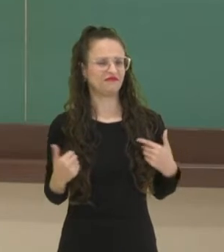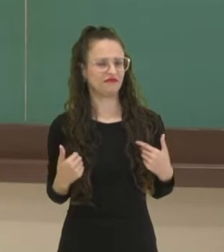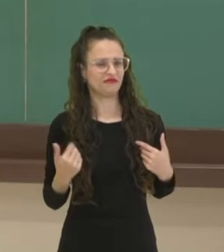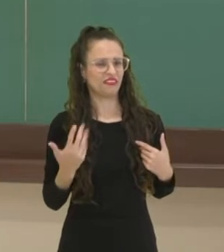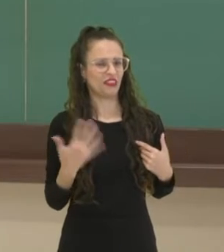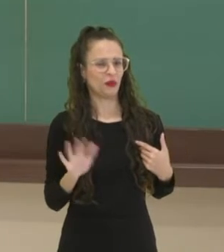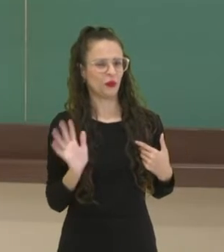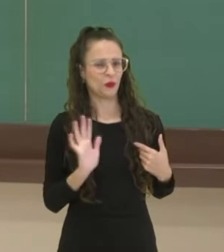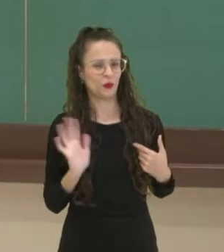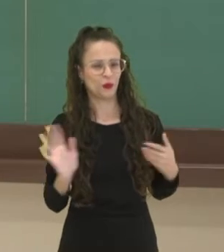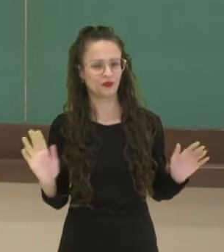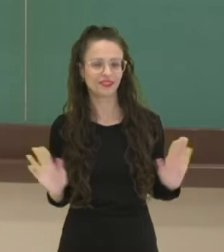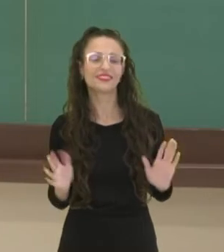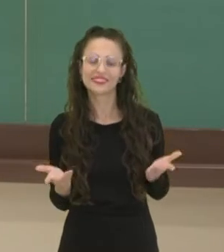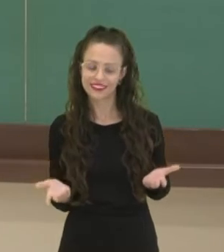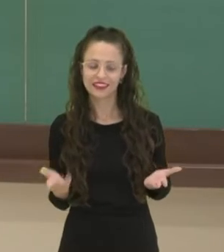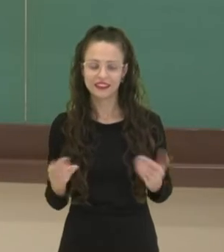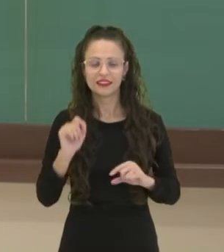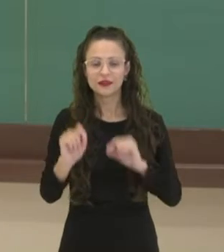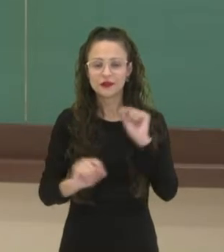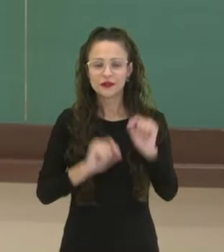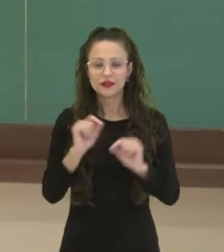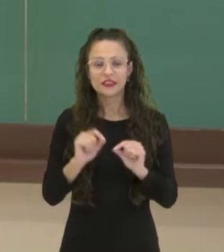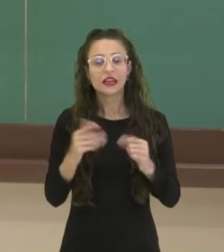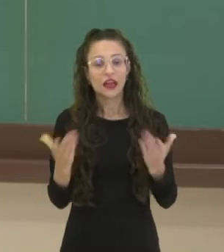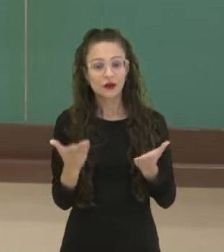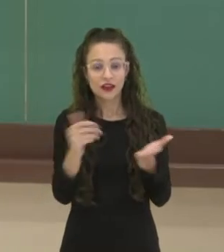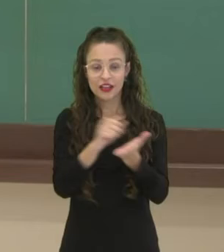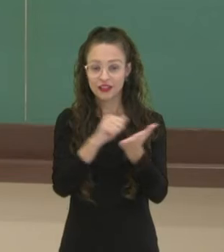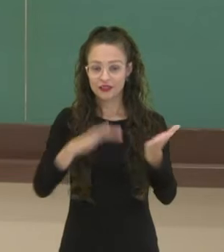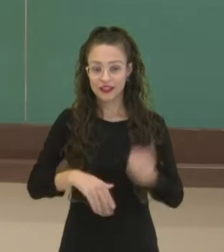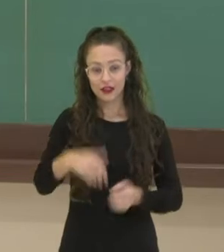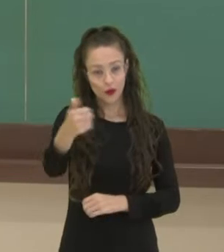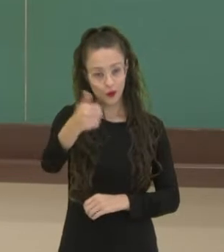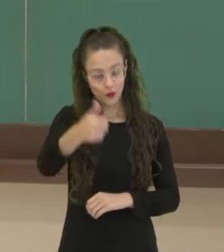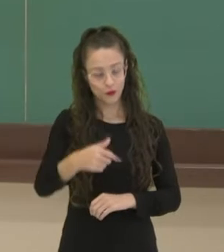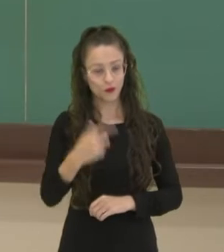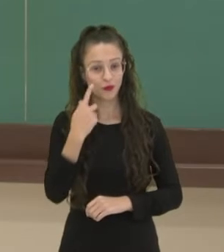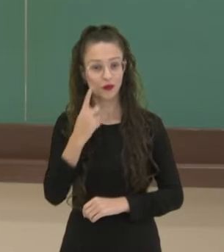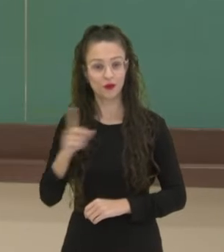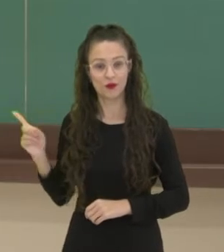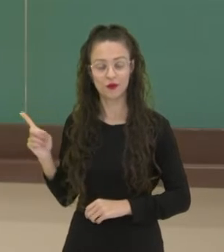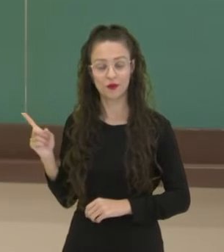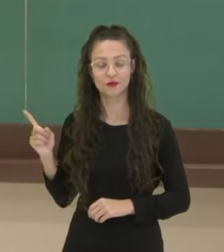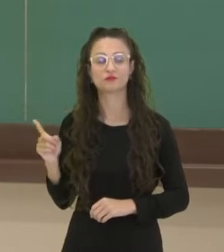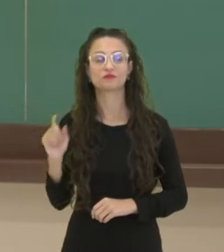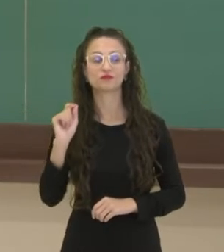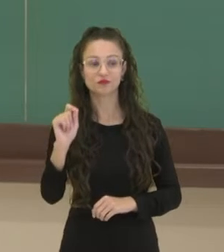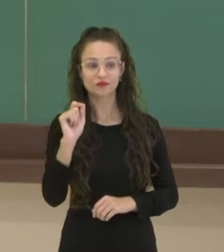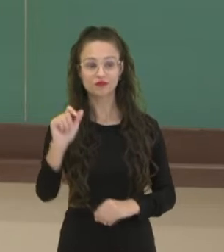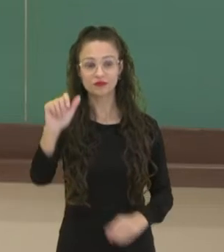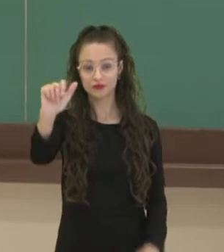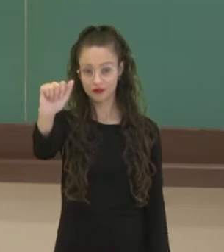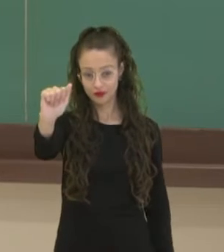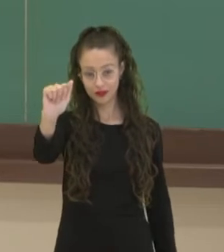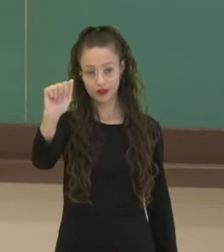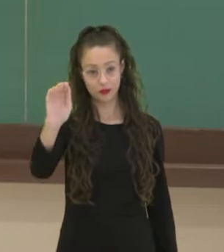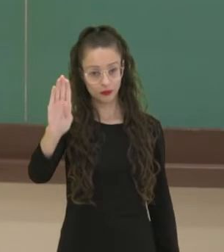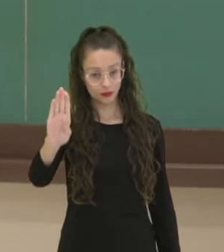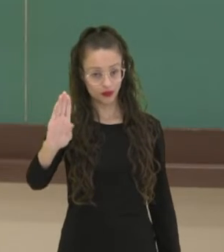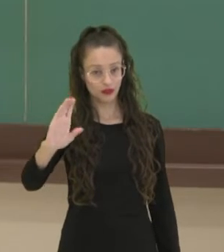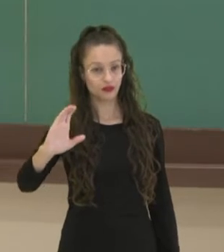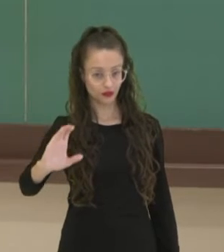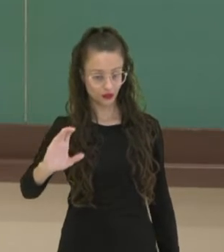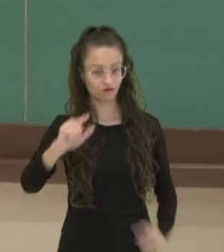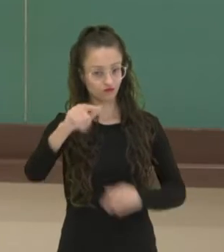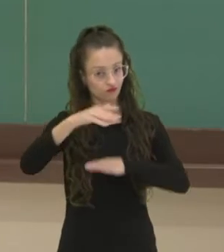morta." Partindo disto, chegamos à atividade 1. Observe as proposições A, B e